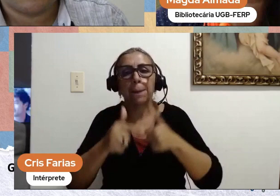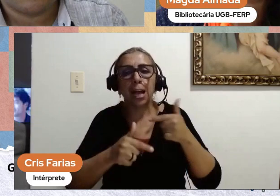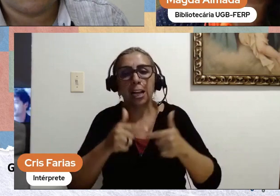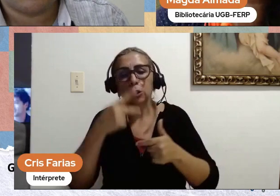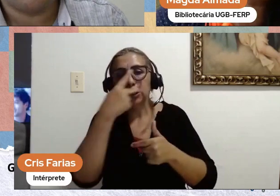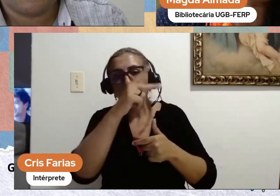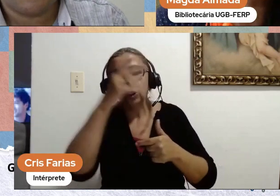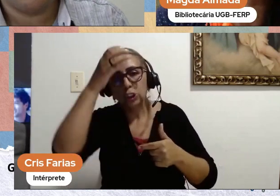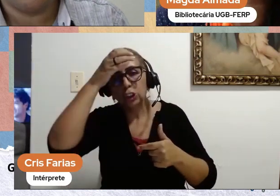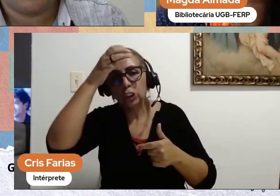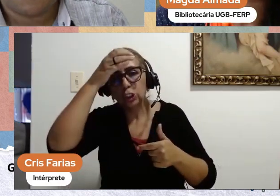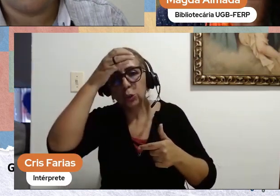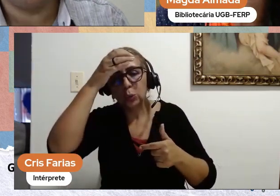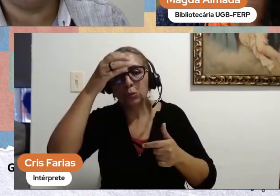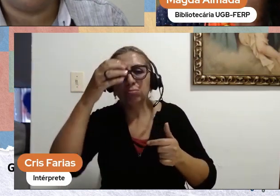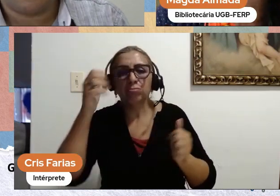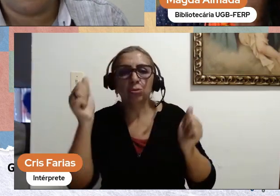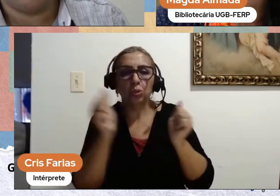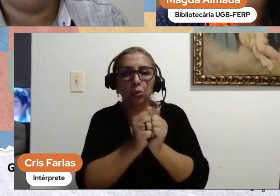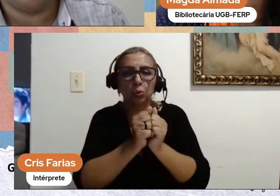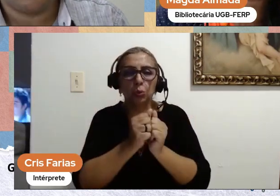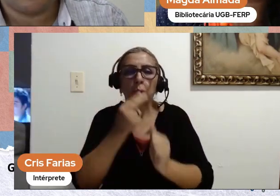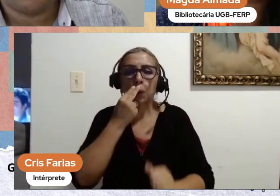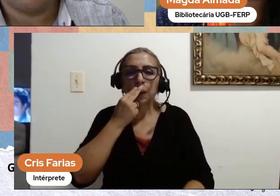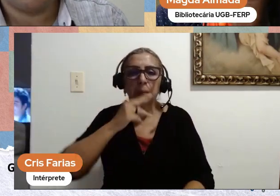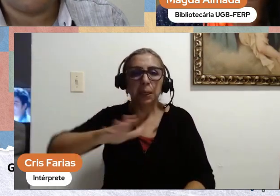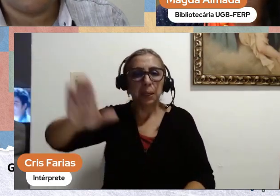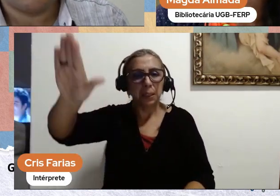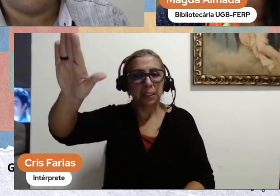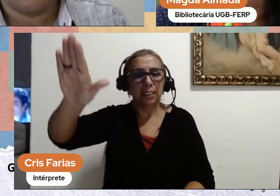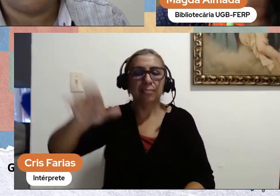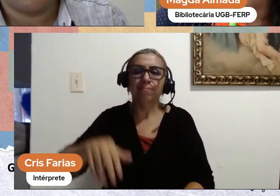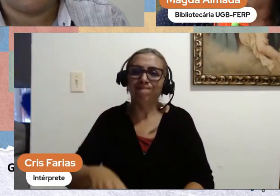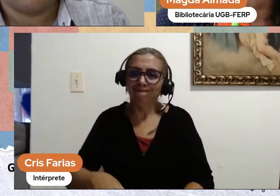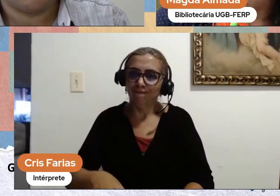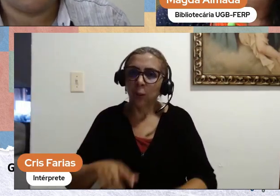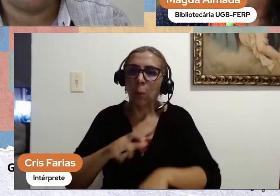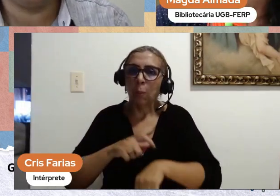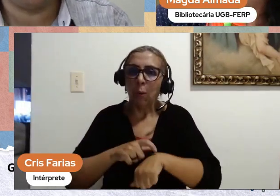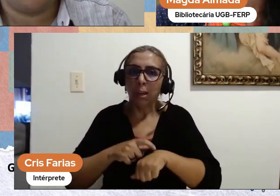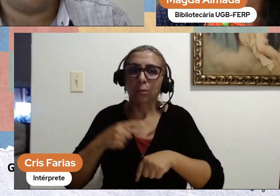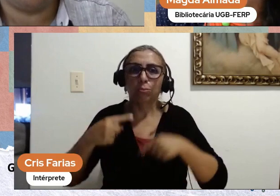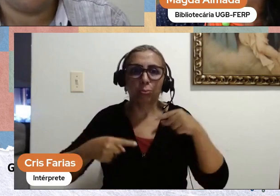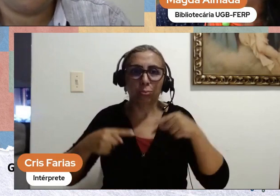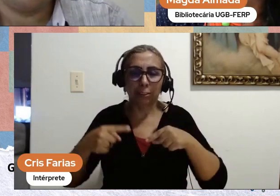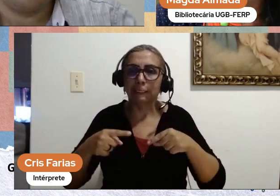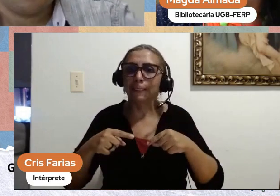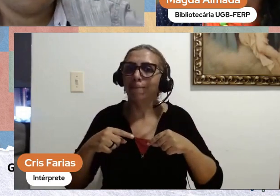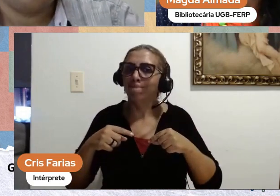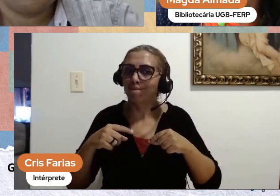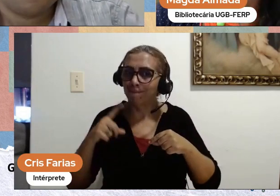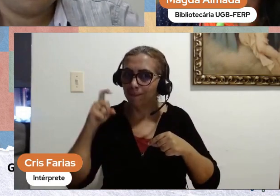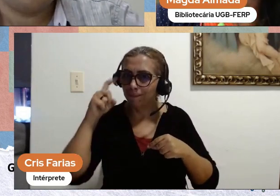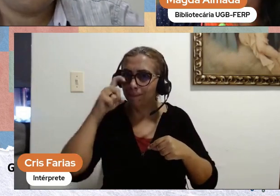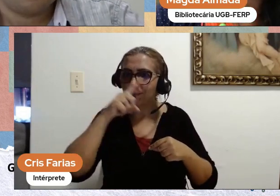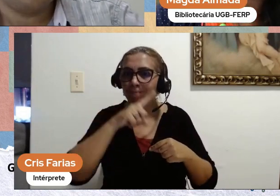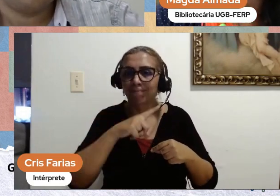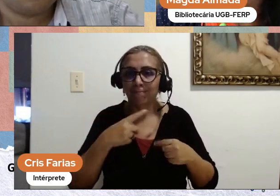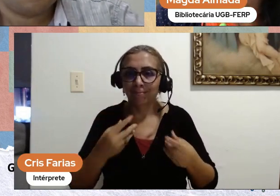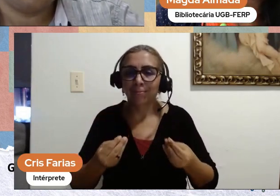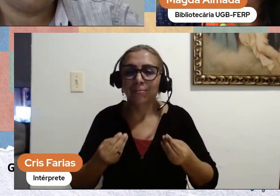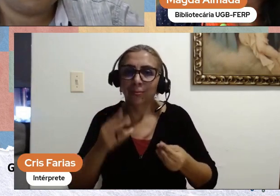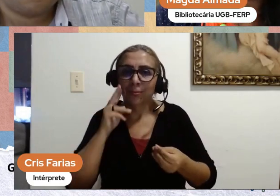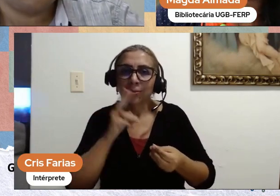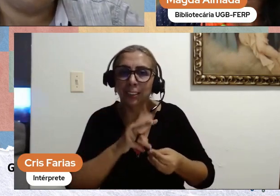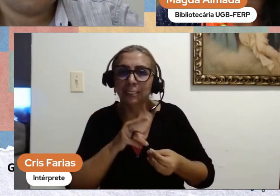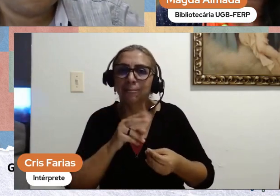teve com Hitler. Então, assim, foi um momento político bem delicado e você vê como, né, eles são